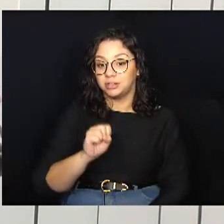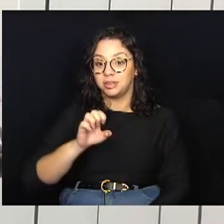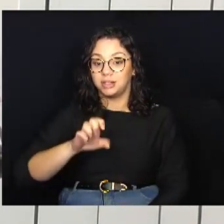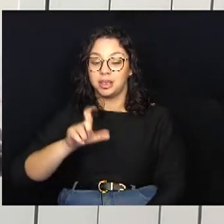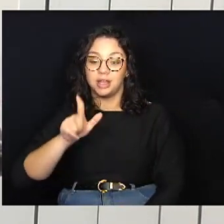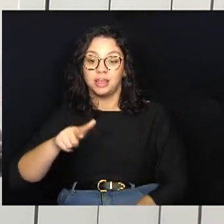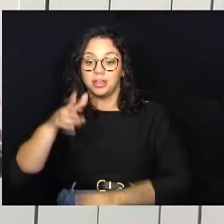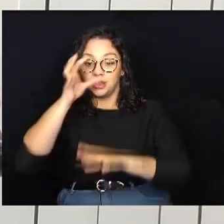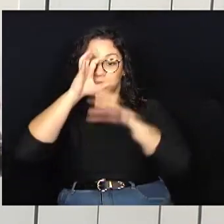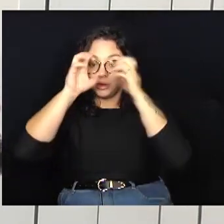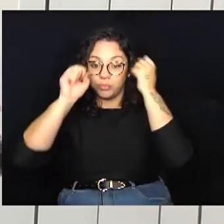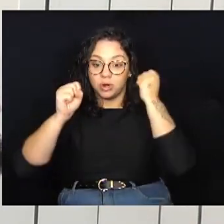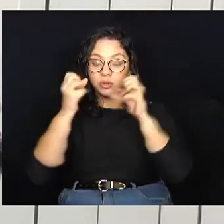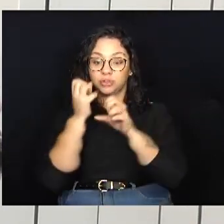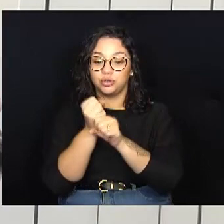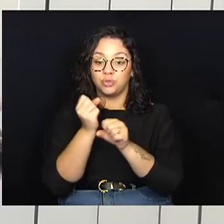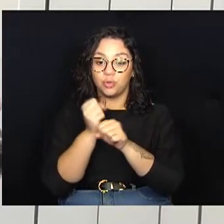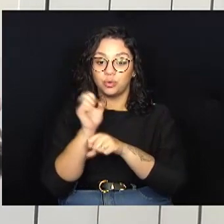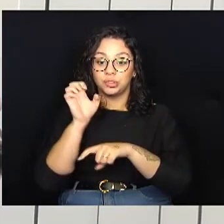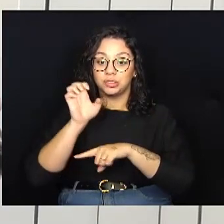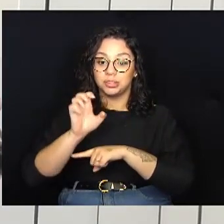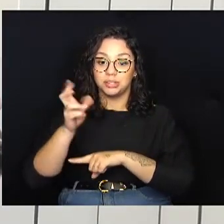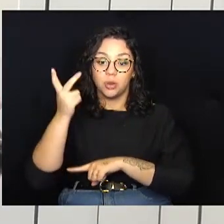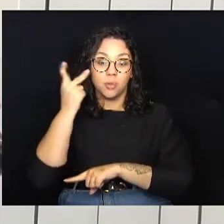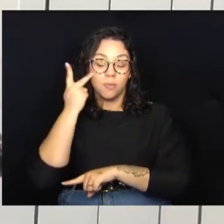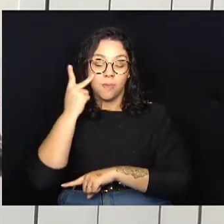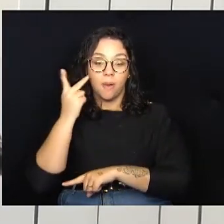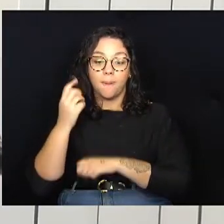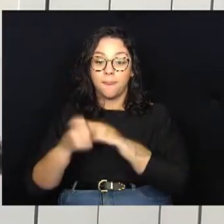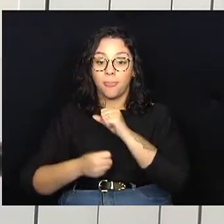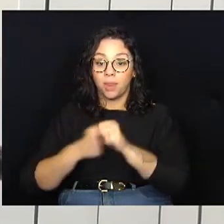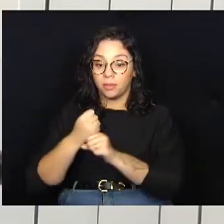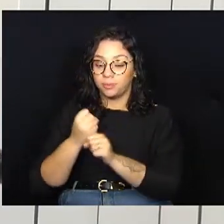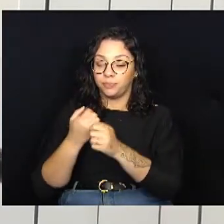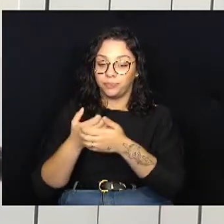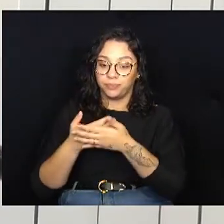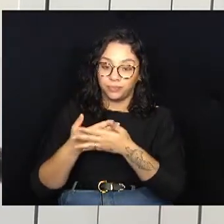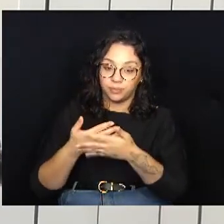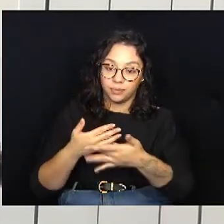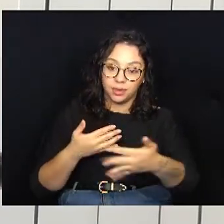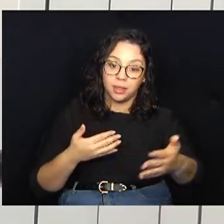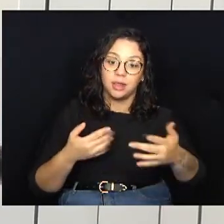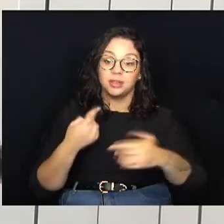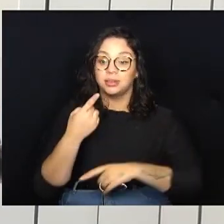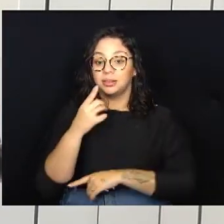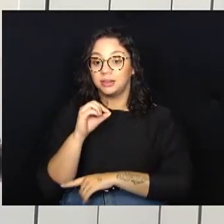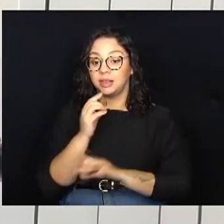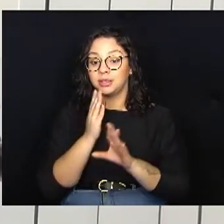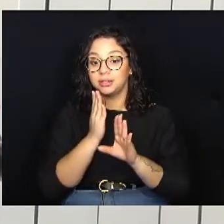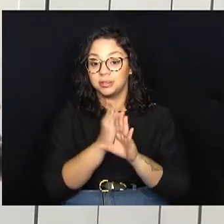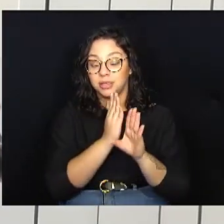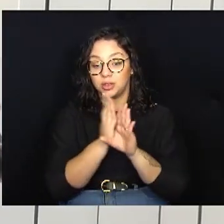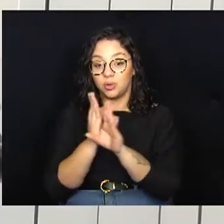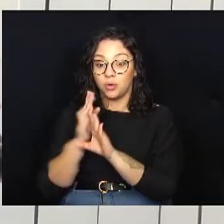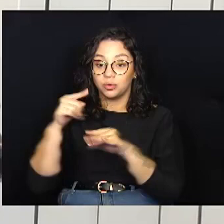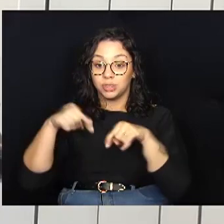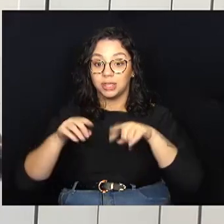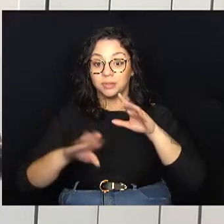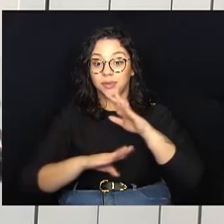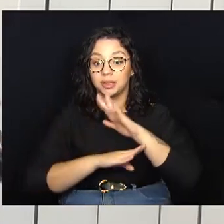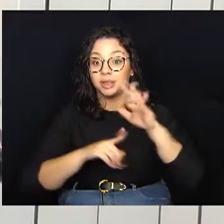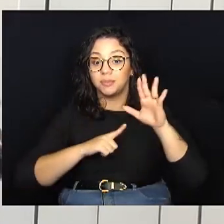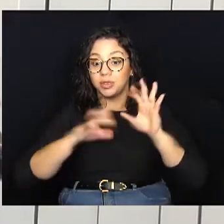Estado de São Paulo. E ao longo do ano serão realizados 10 encontros. Na Câmara, o evento conta com a organização